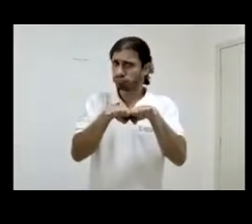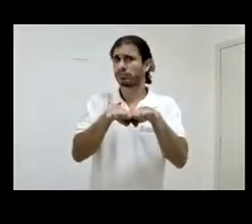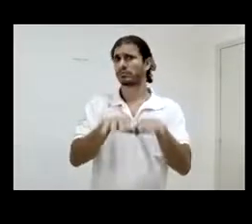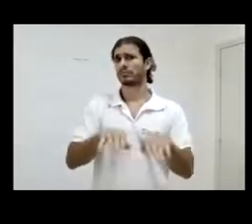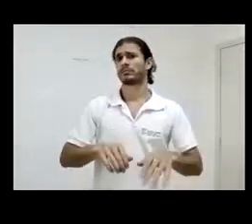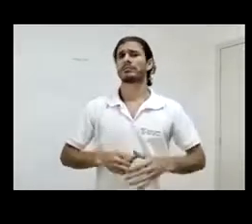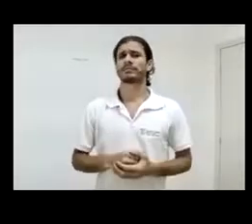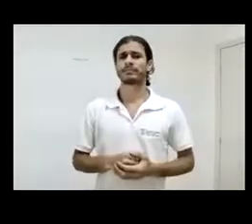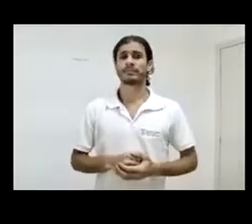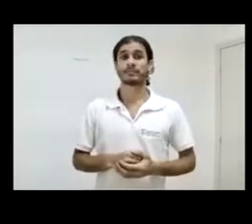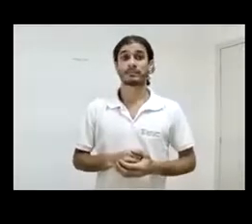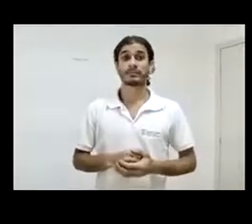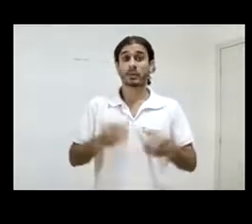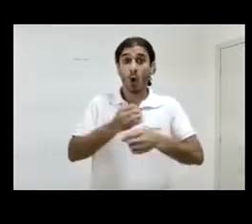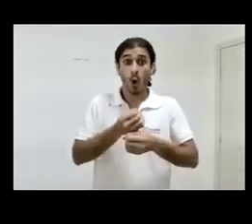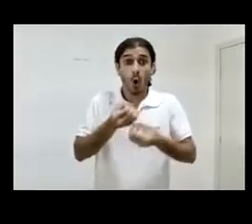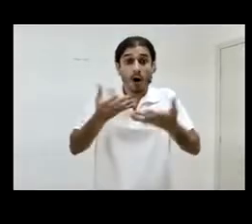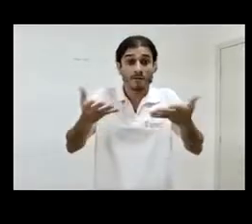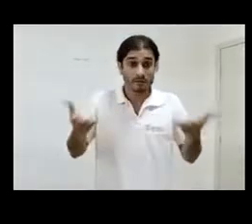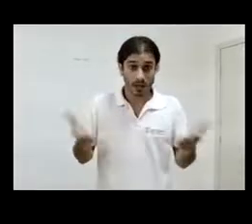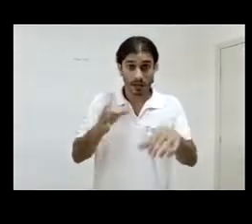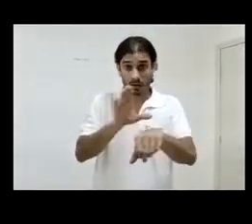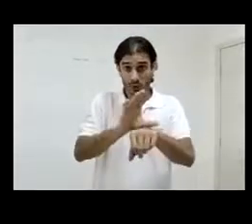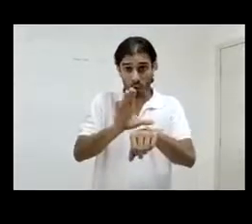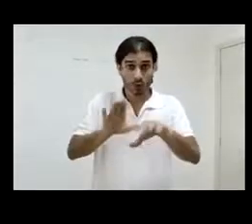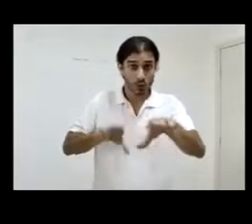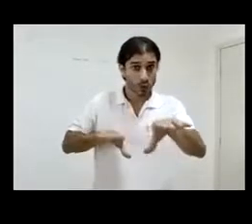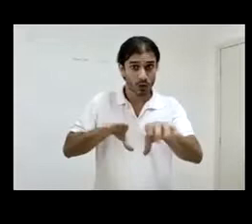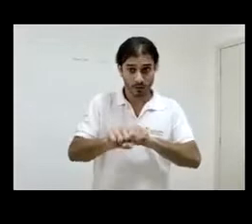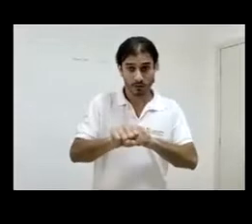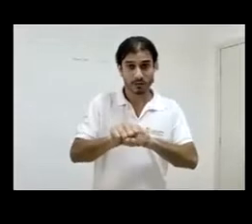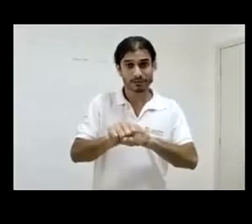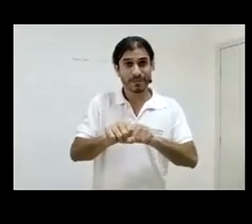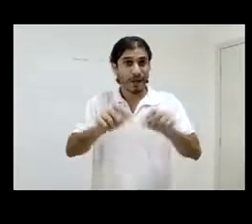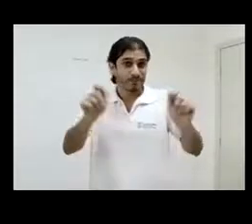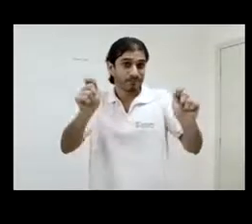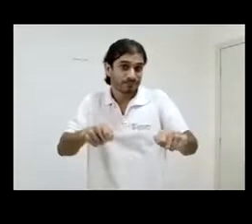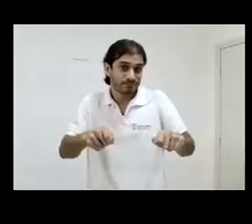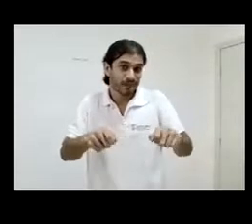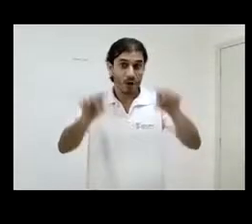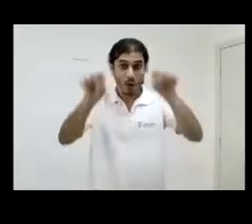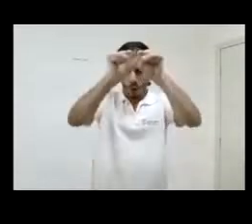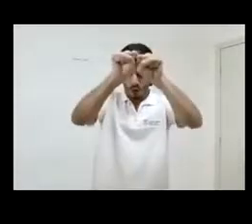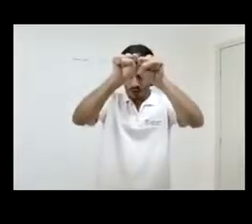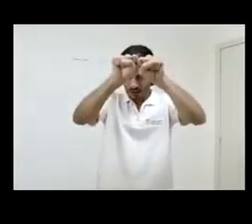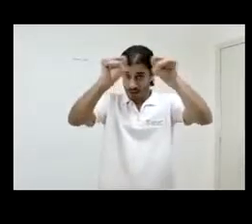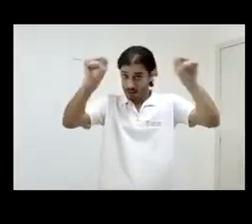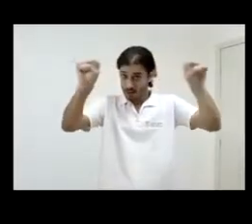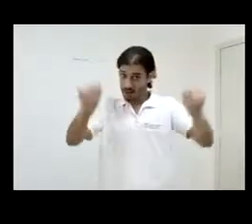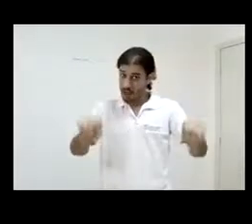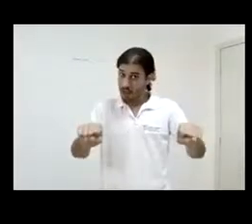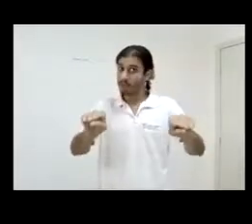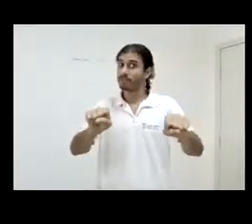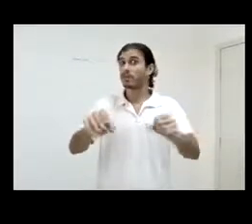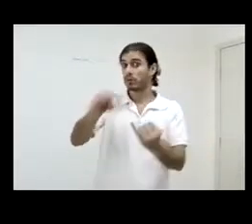de formação, ela vai contribuir para que os servidores do Instituto, que atuam no atendimento, também eles